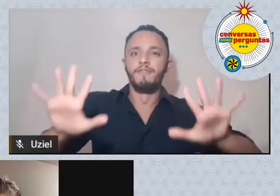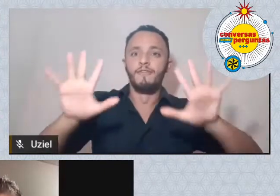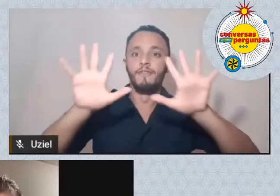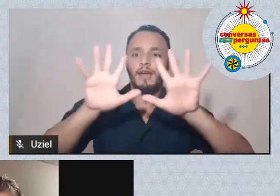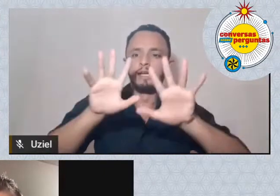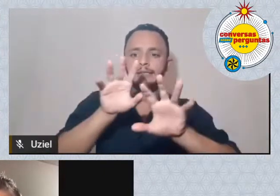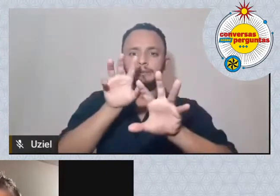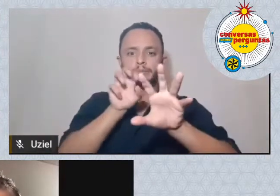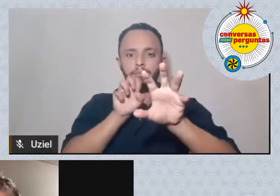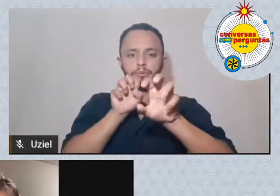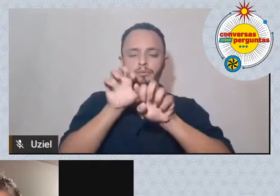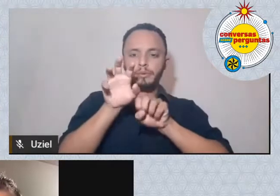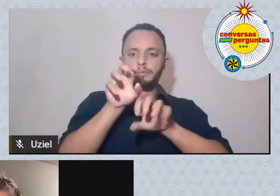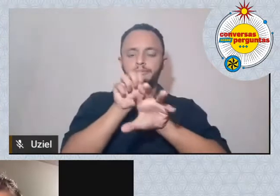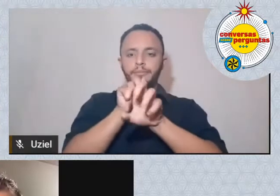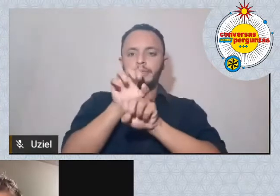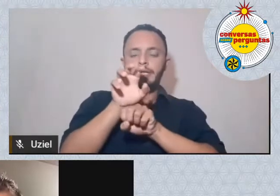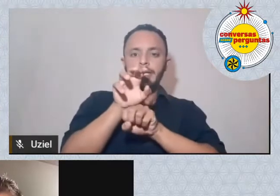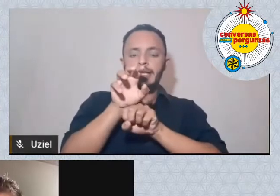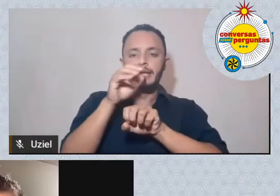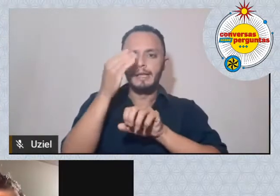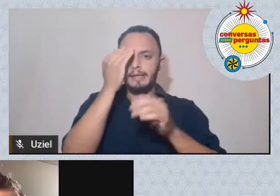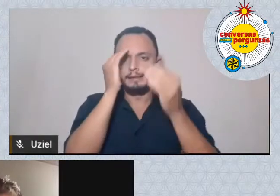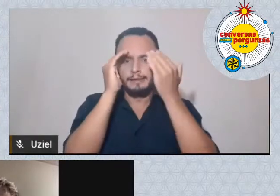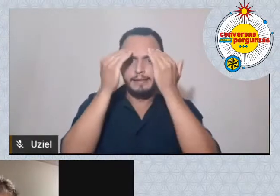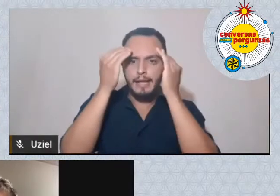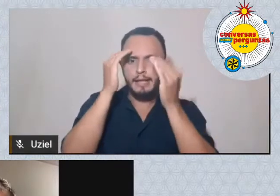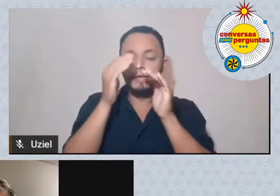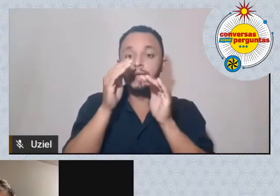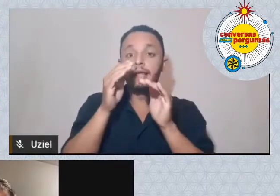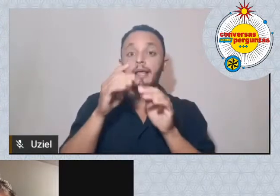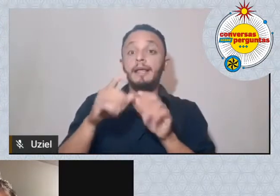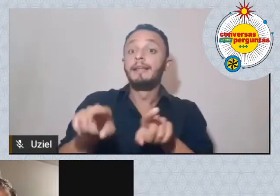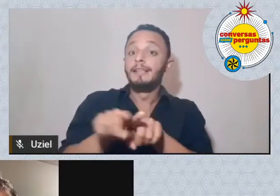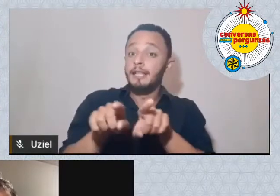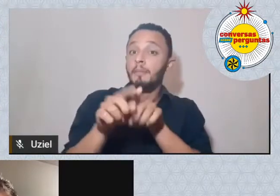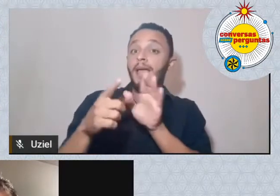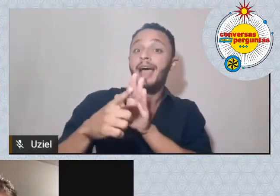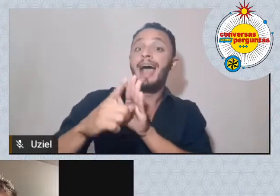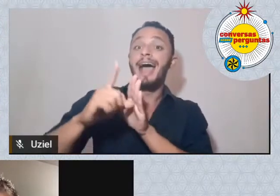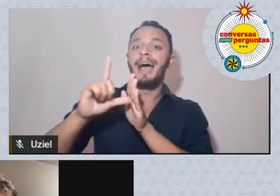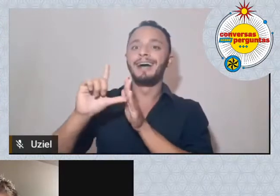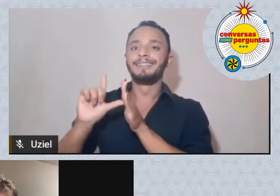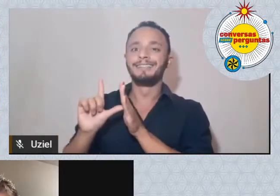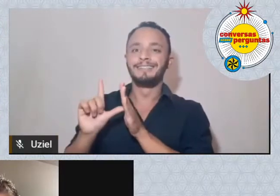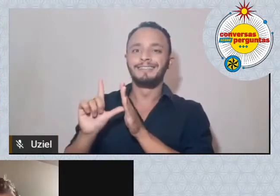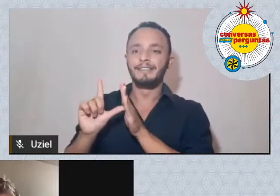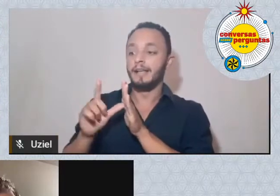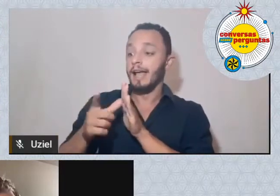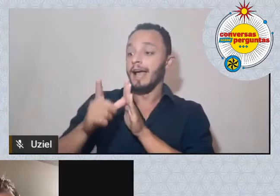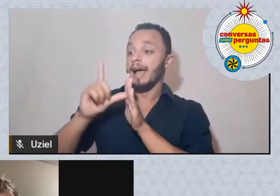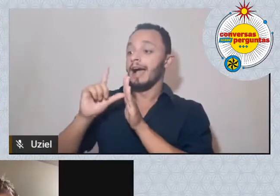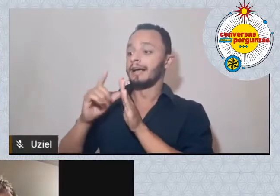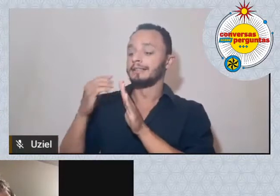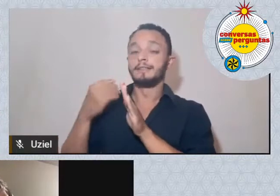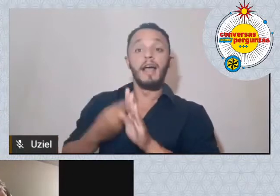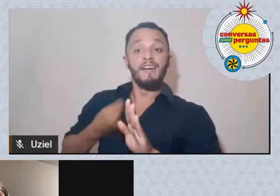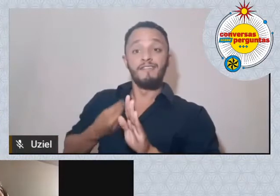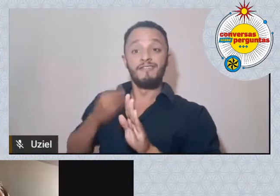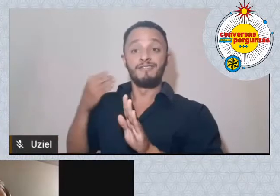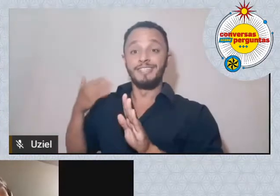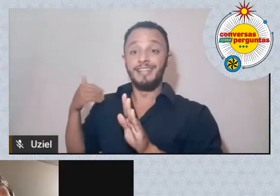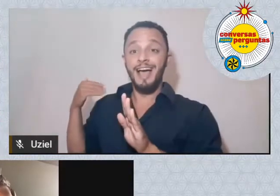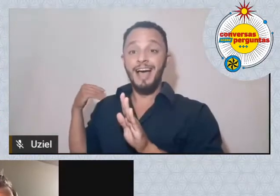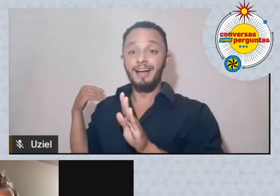sintomas e começar a pensar naquilo que vem antes dos sintomas. A gente falou sobre isso hoje, né? Que é uma categoria que ela